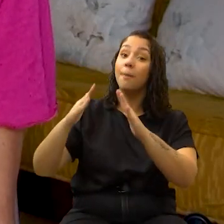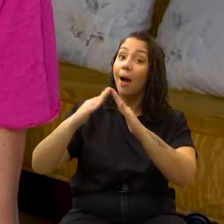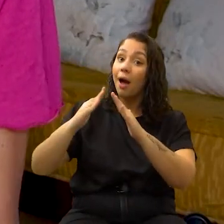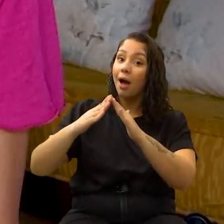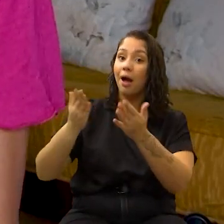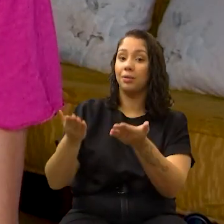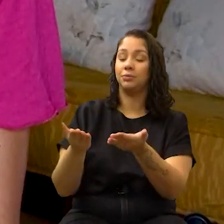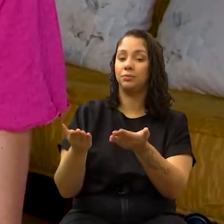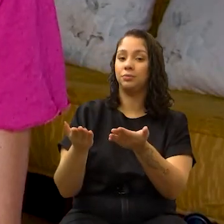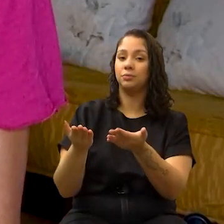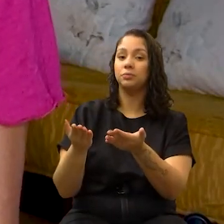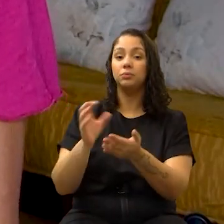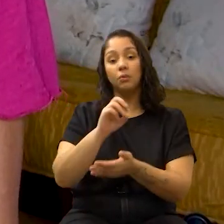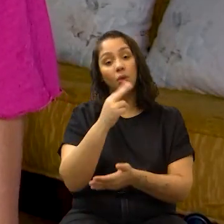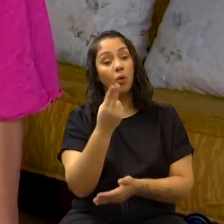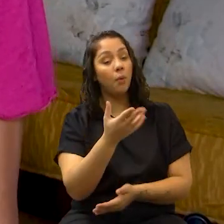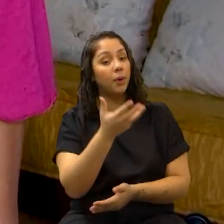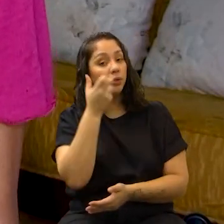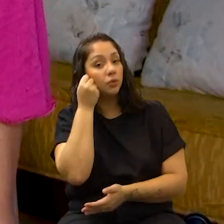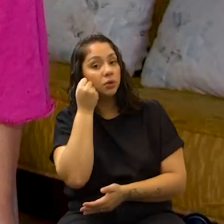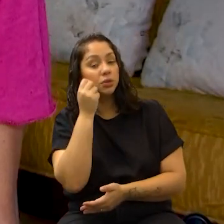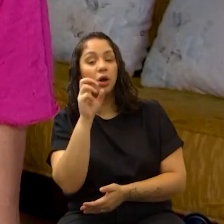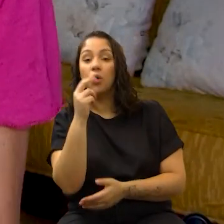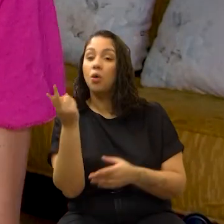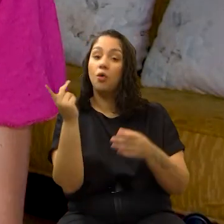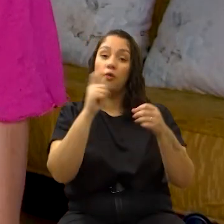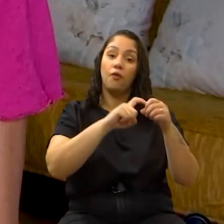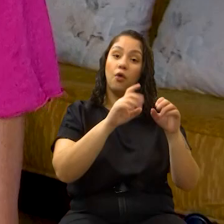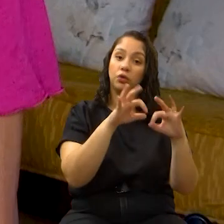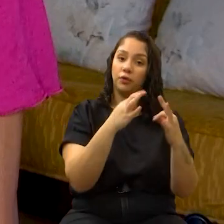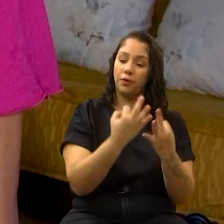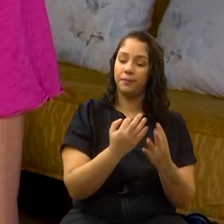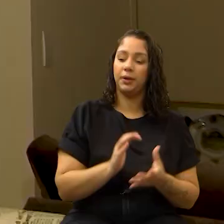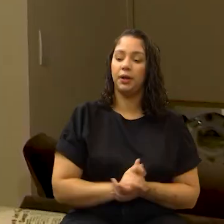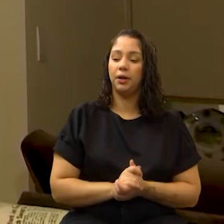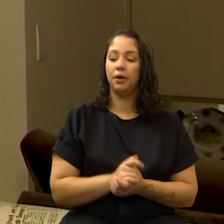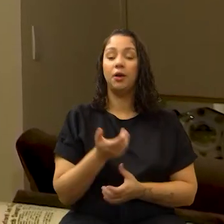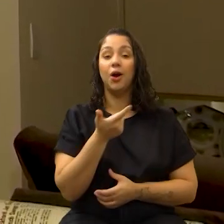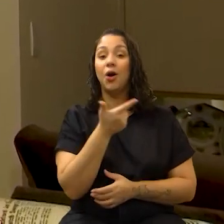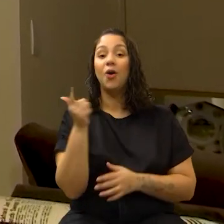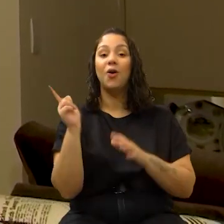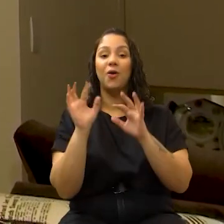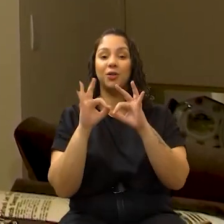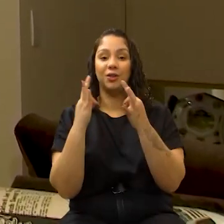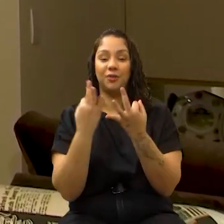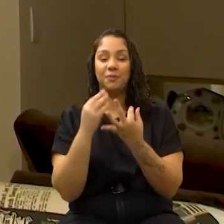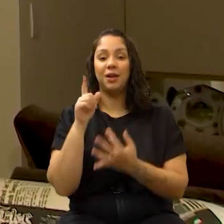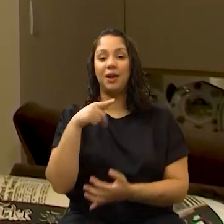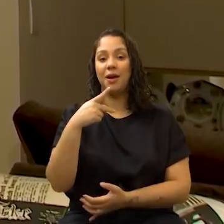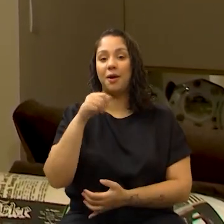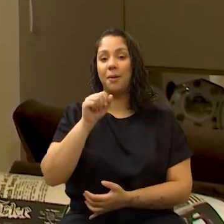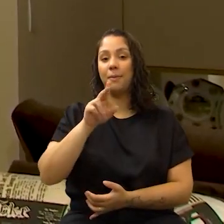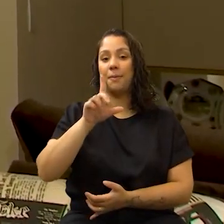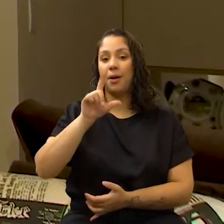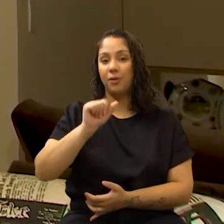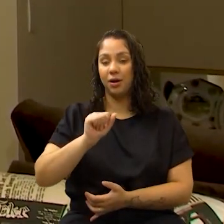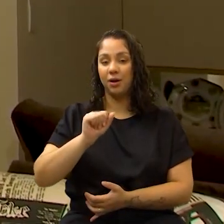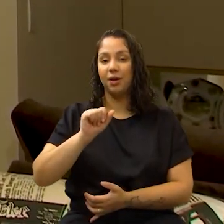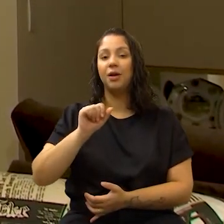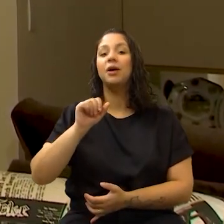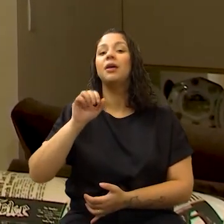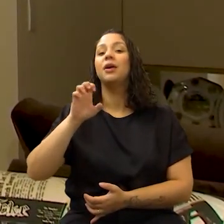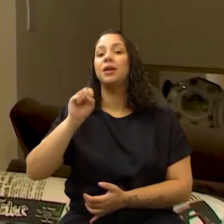vai para um lar, né? Ou às vezes ela vai para adoção, ou volta para a família. Outra família é da Paula e do Osmael,